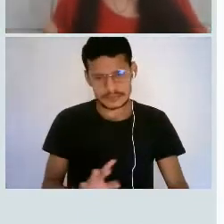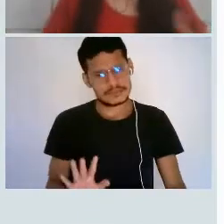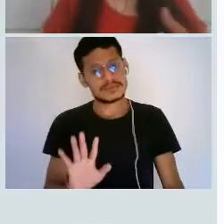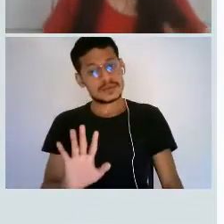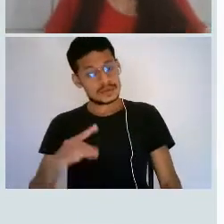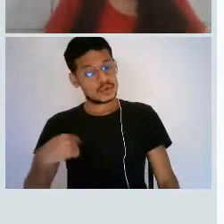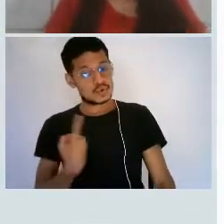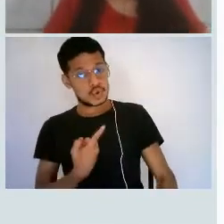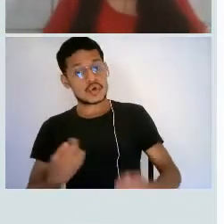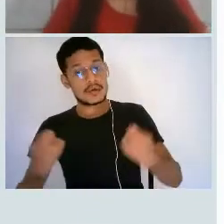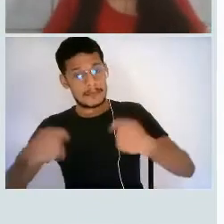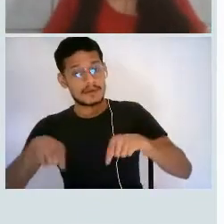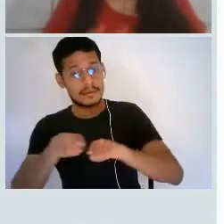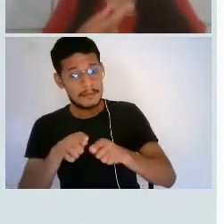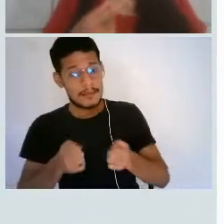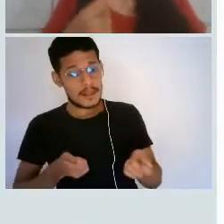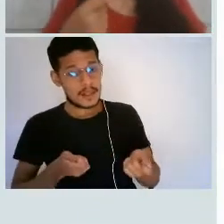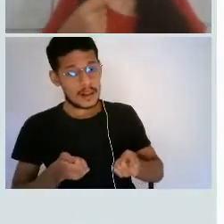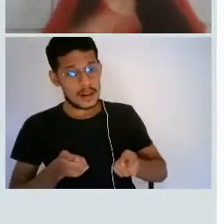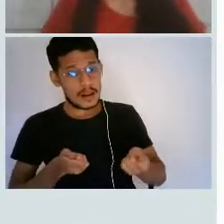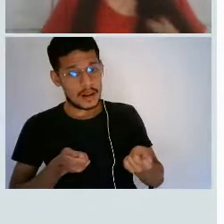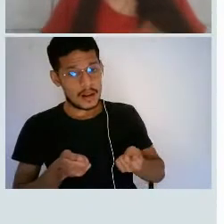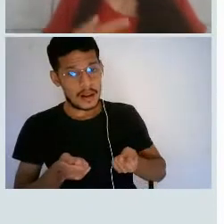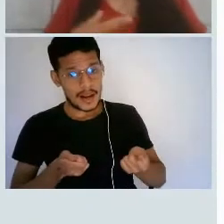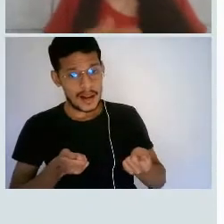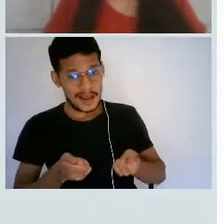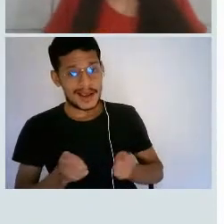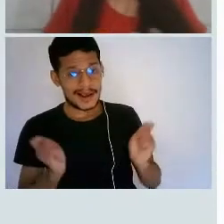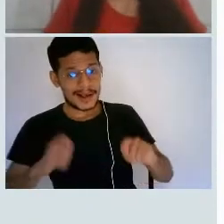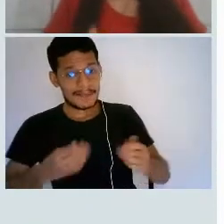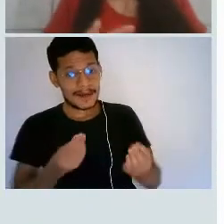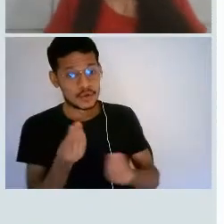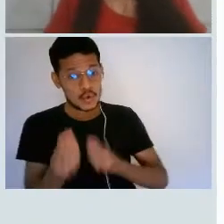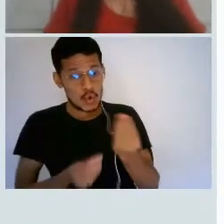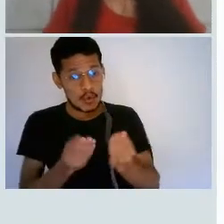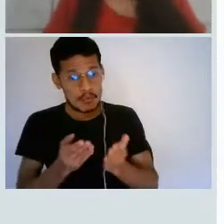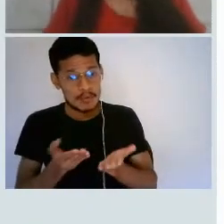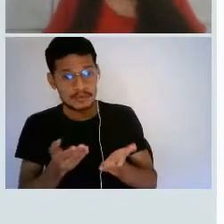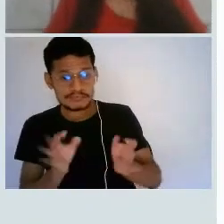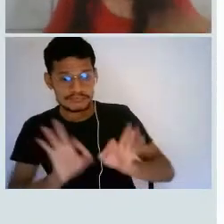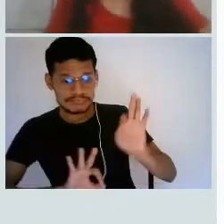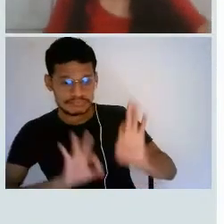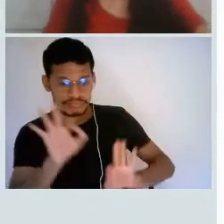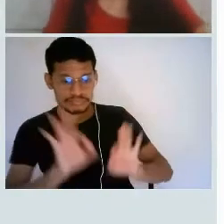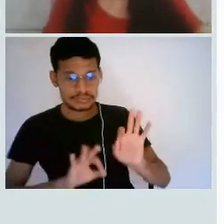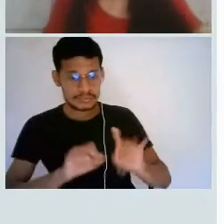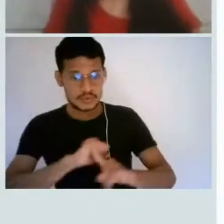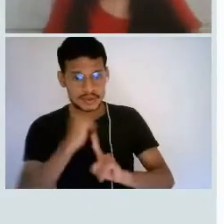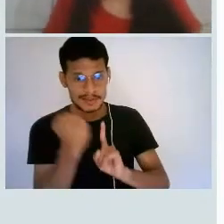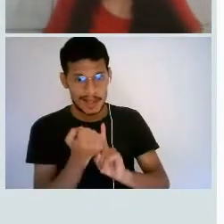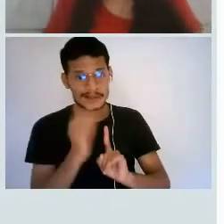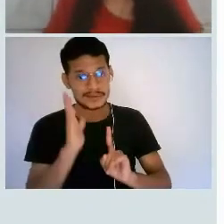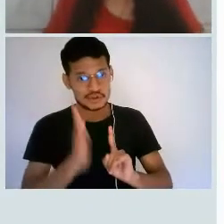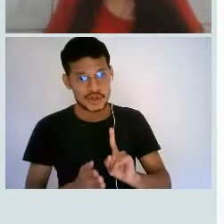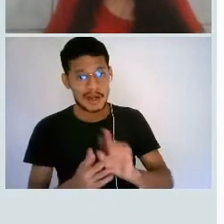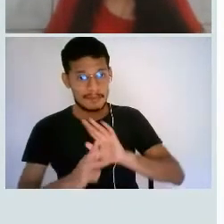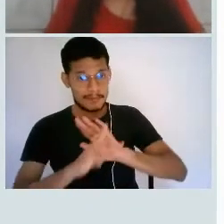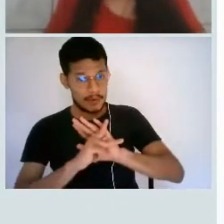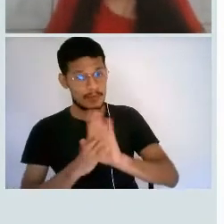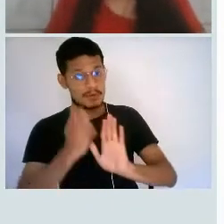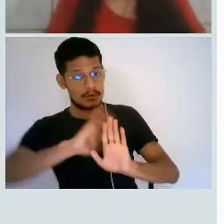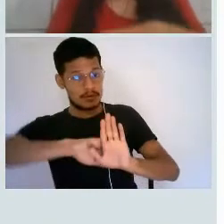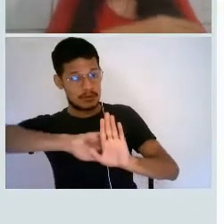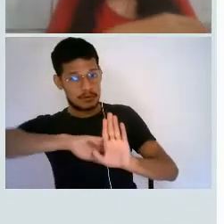né, as rédeas de como a gente está gerindo a sociedade a partir de uma base